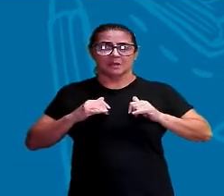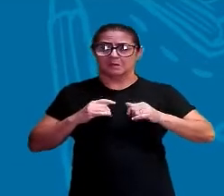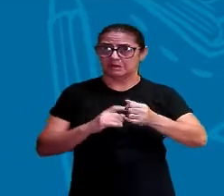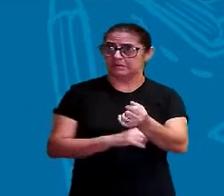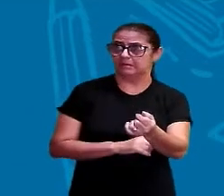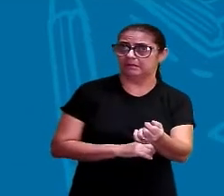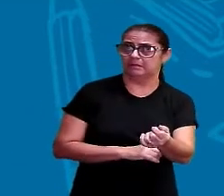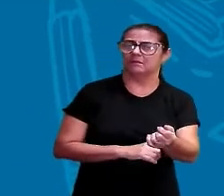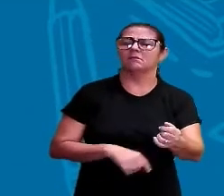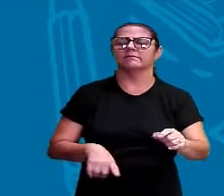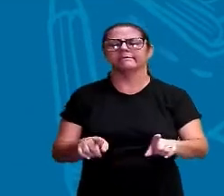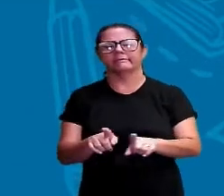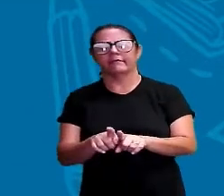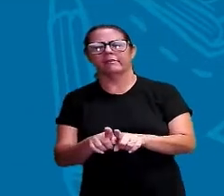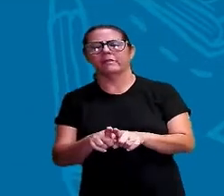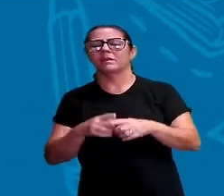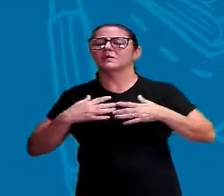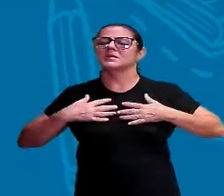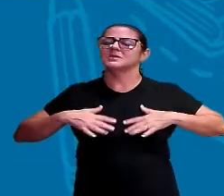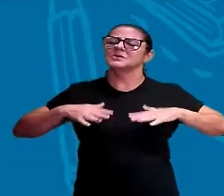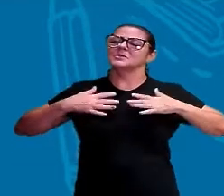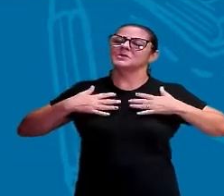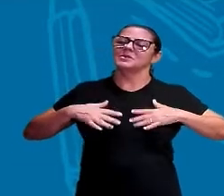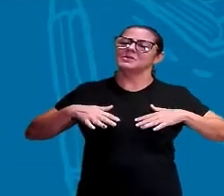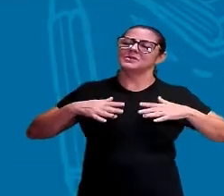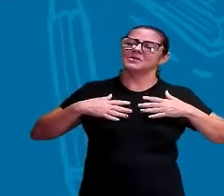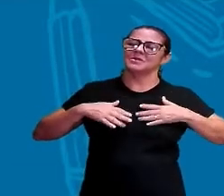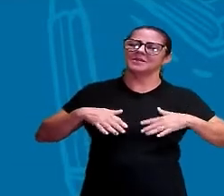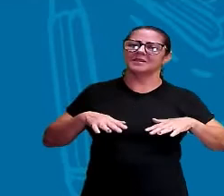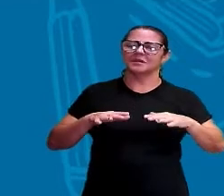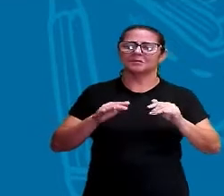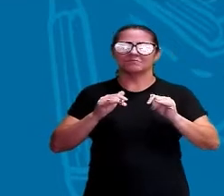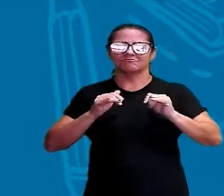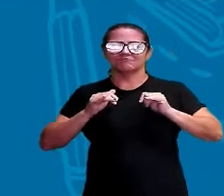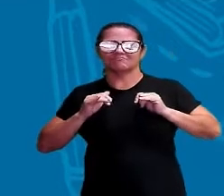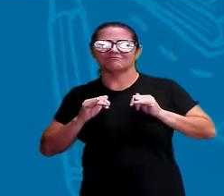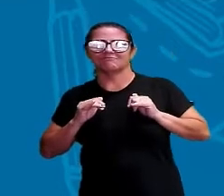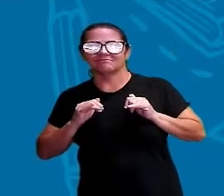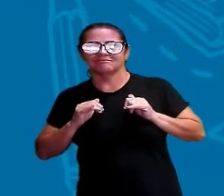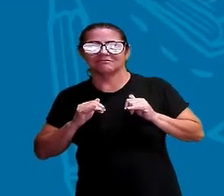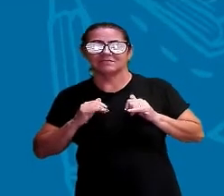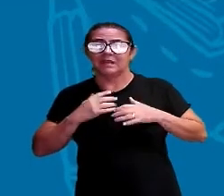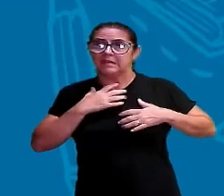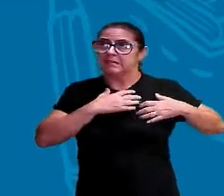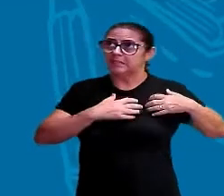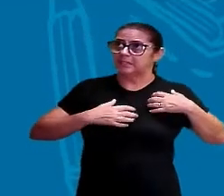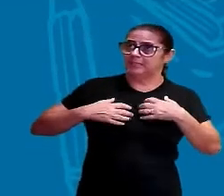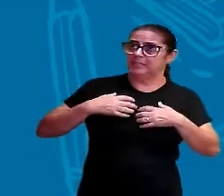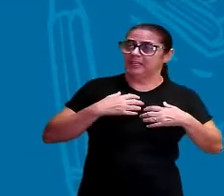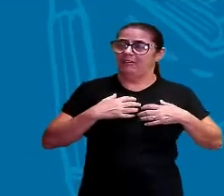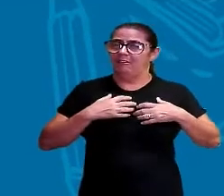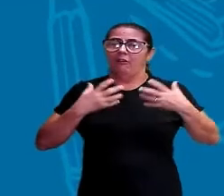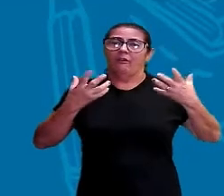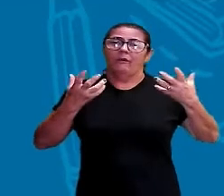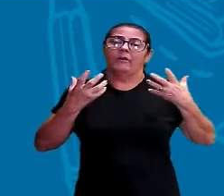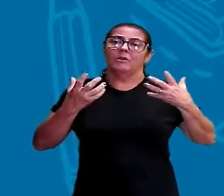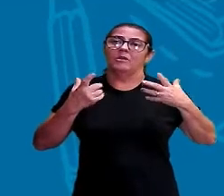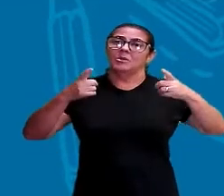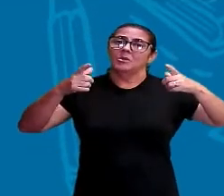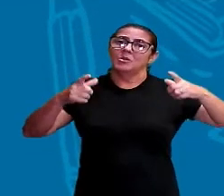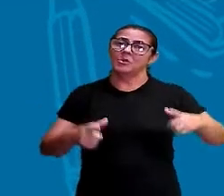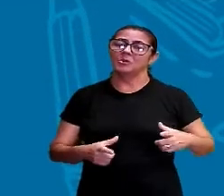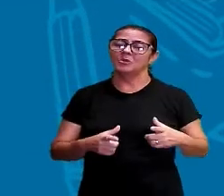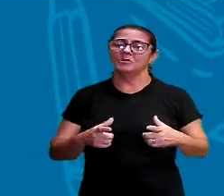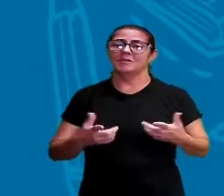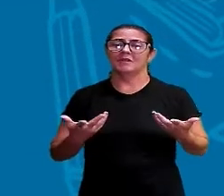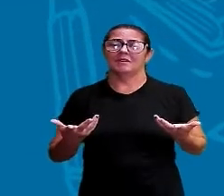queira relaxar também, então eu preciso de space, então eu preciso também de espaço, estou muito agoniado, preciso relaxar. ou